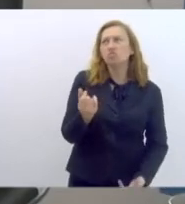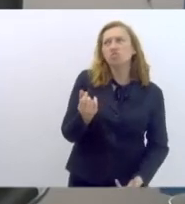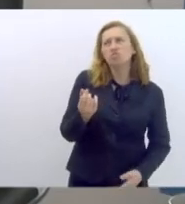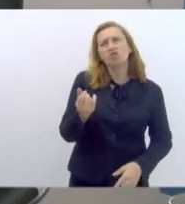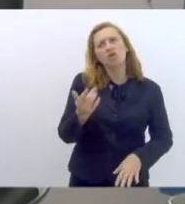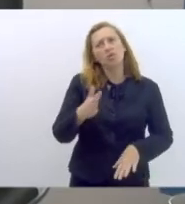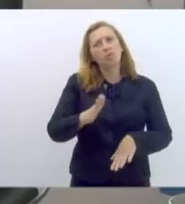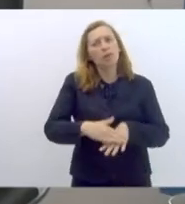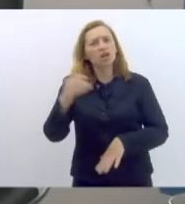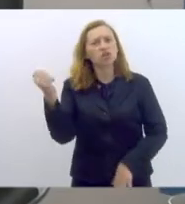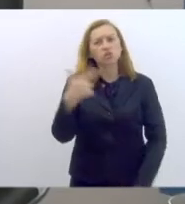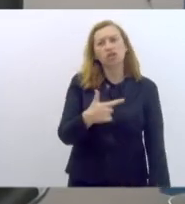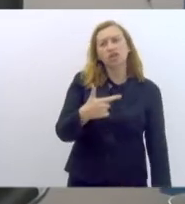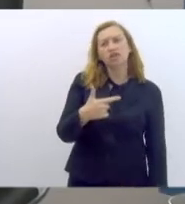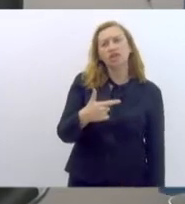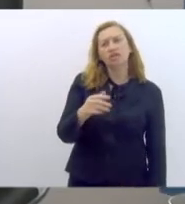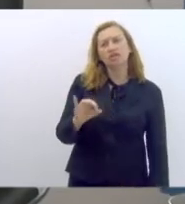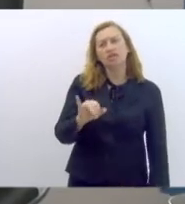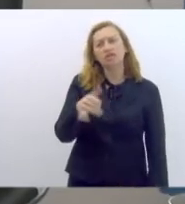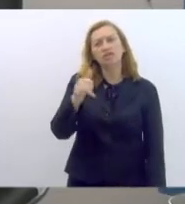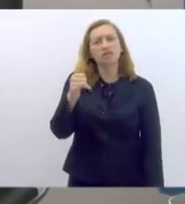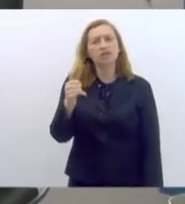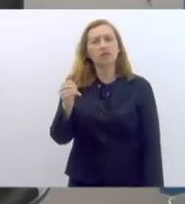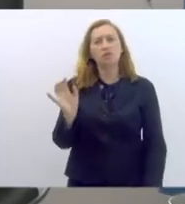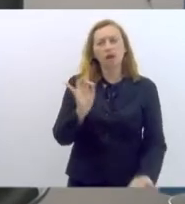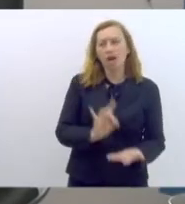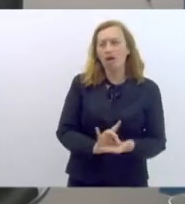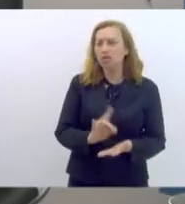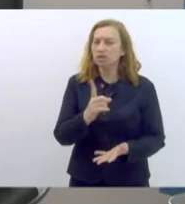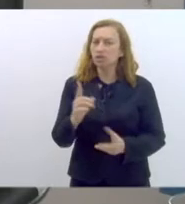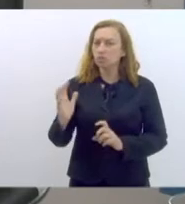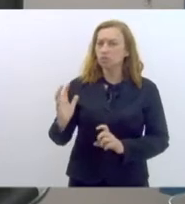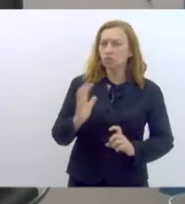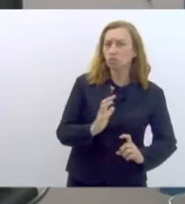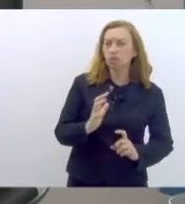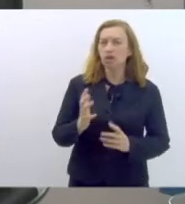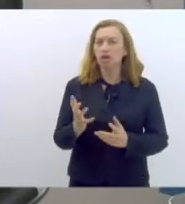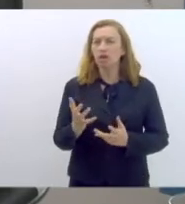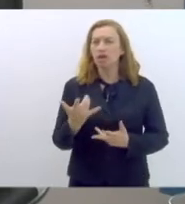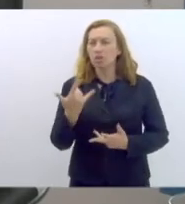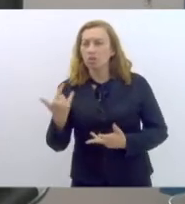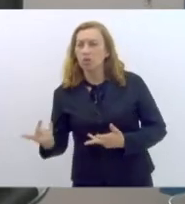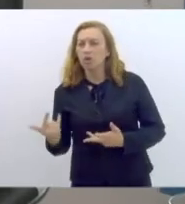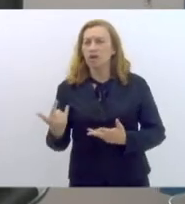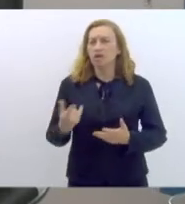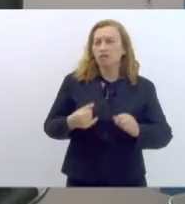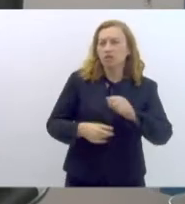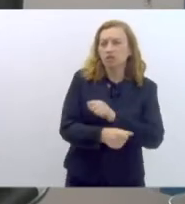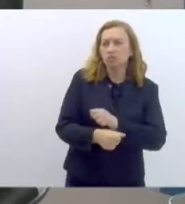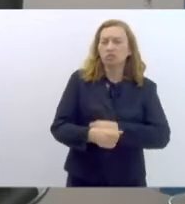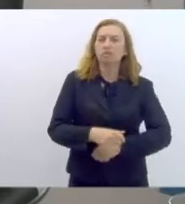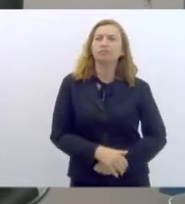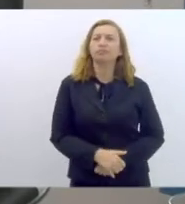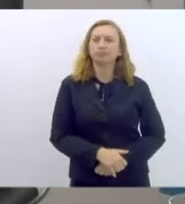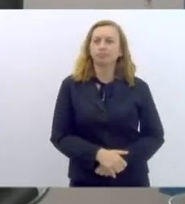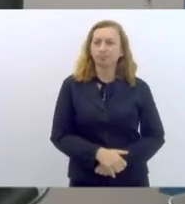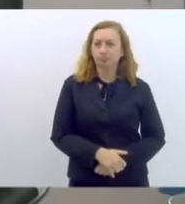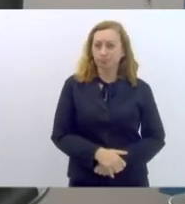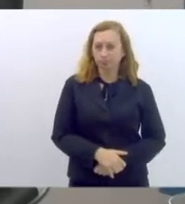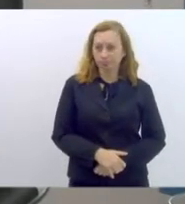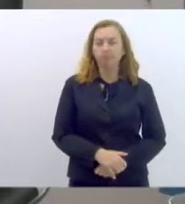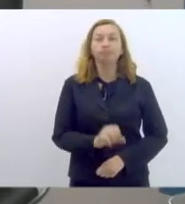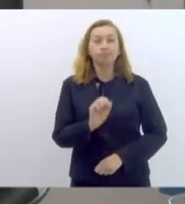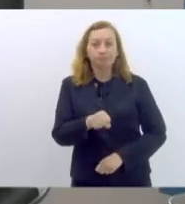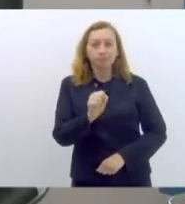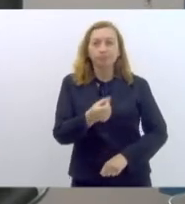que a inflação real. Não, senão ele não atrai o investimento. Aplicações financeiras que ele quer atrair.